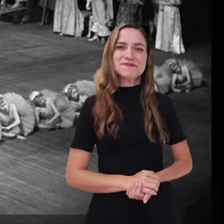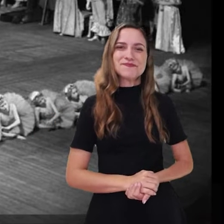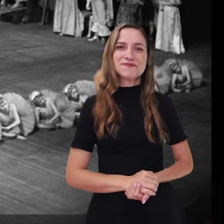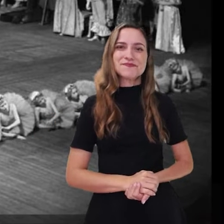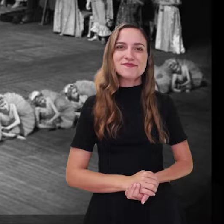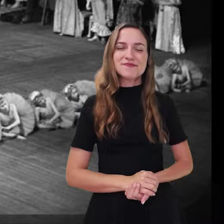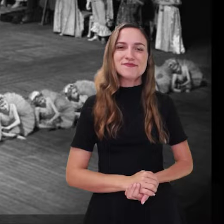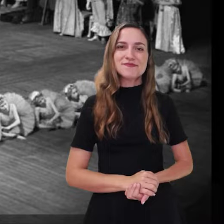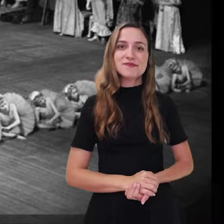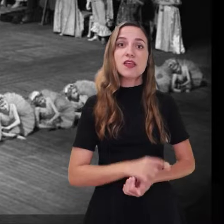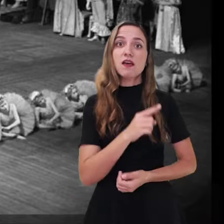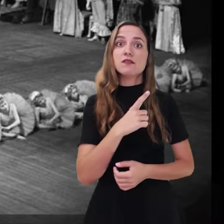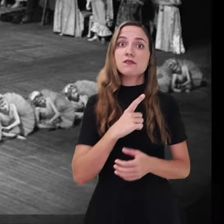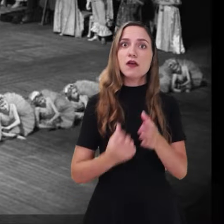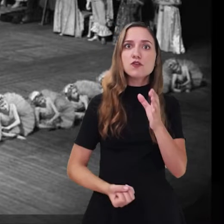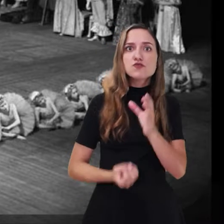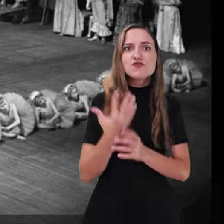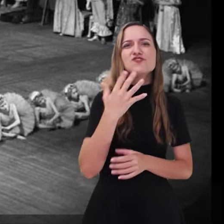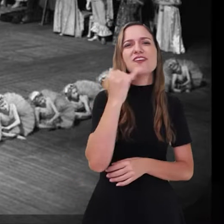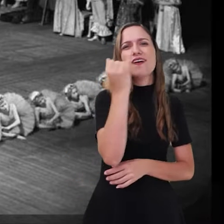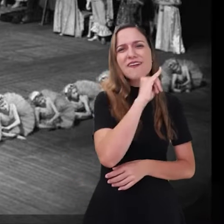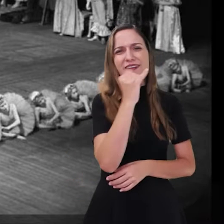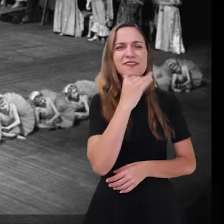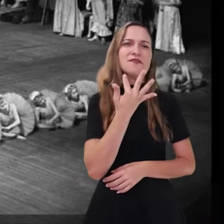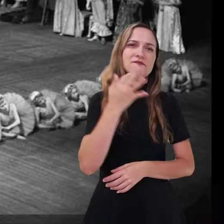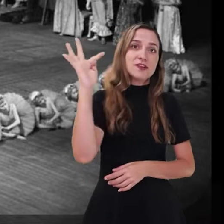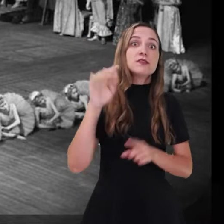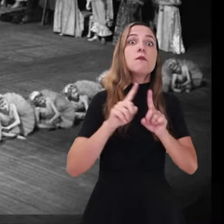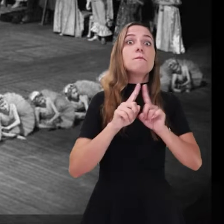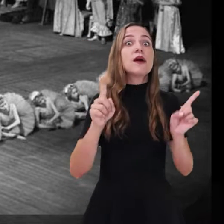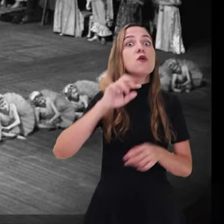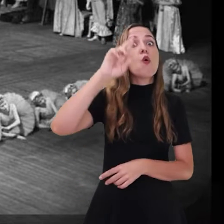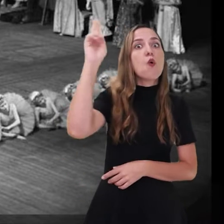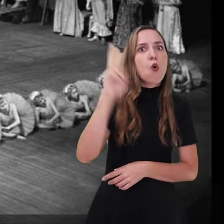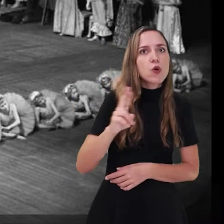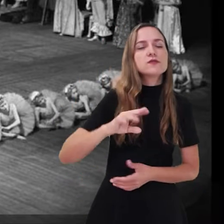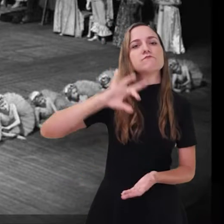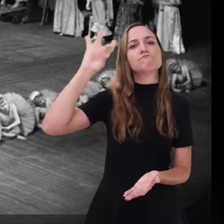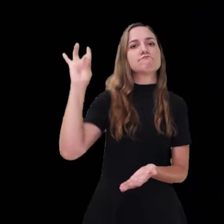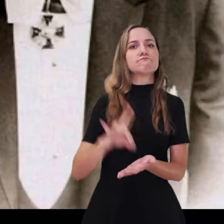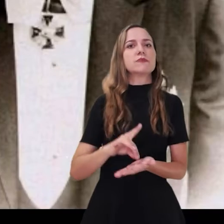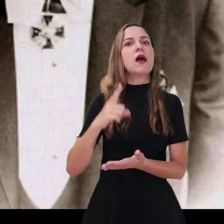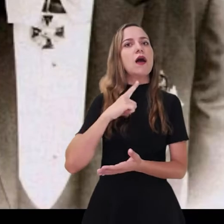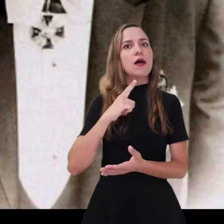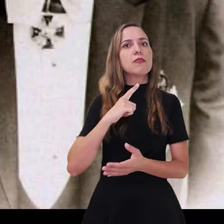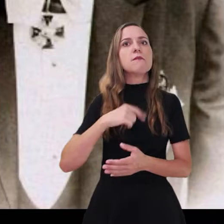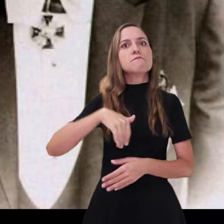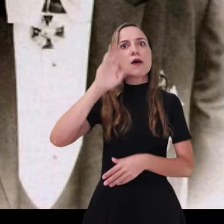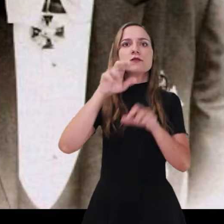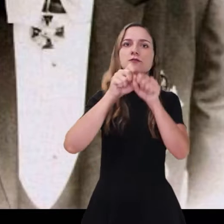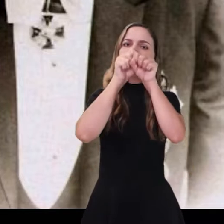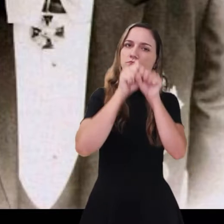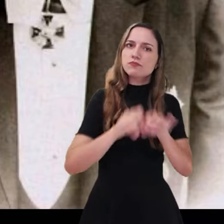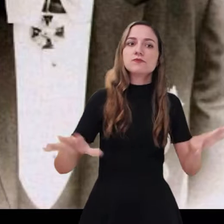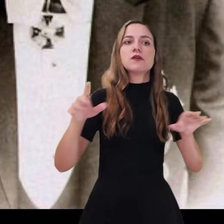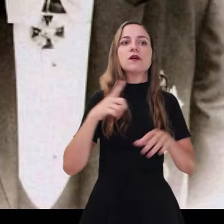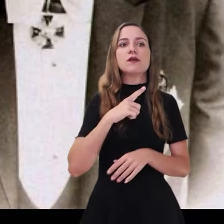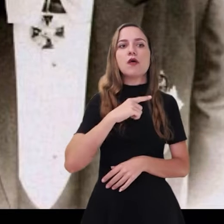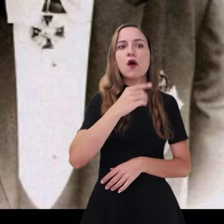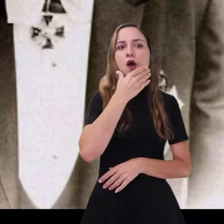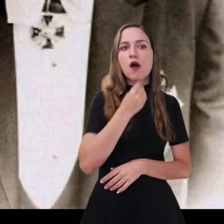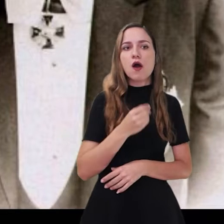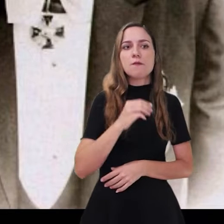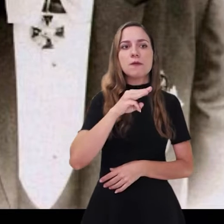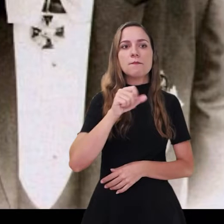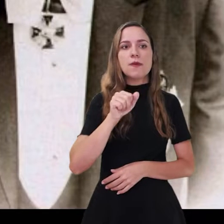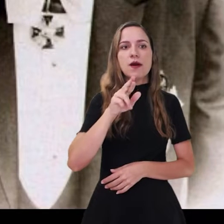Apesar da origem ítalo-francesa, foi na Rússia que o balé viveu seu renascimento com o bailarino e coreógrafo Marius